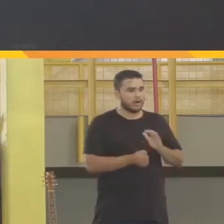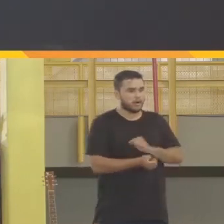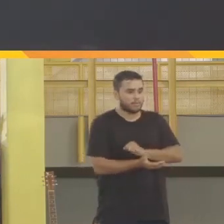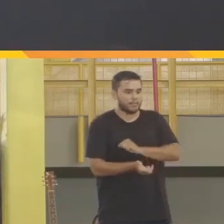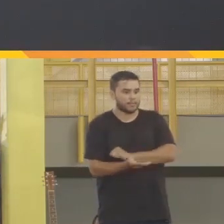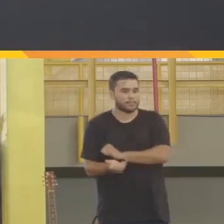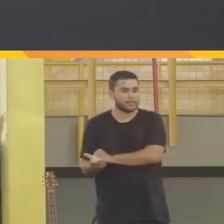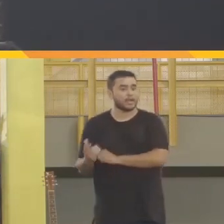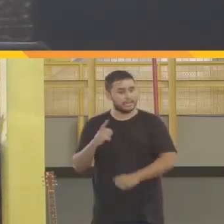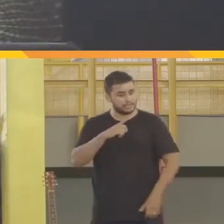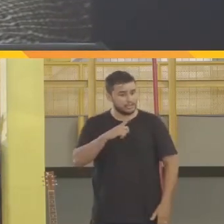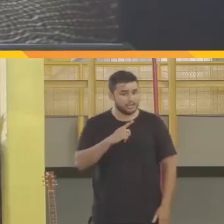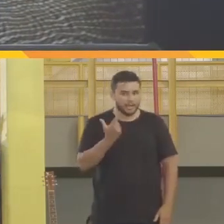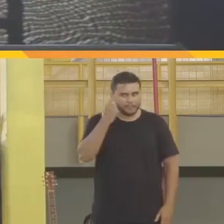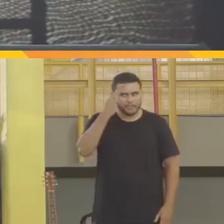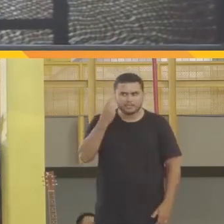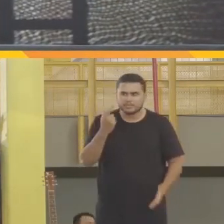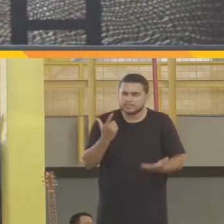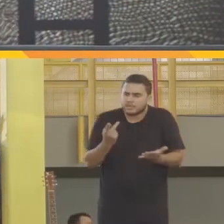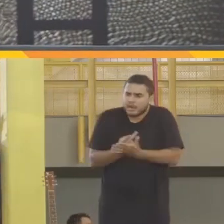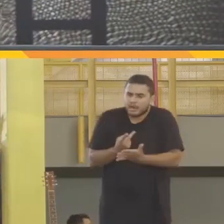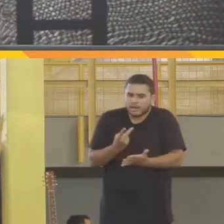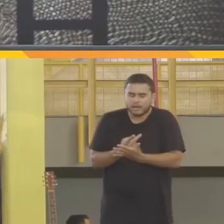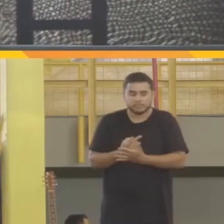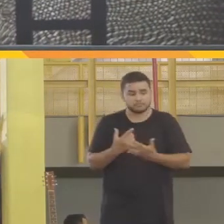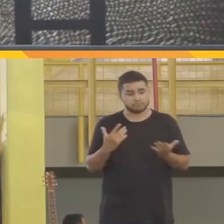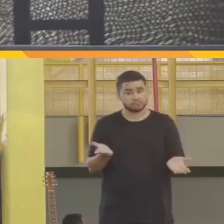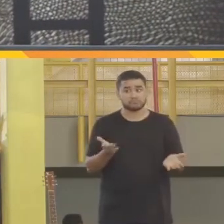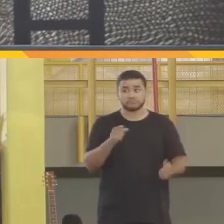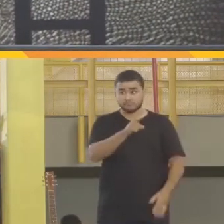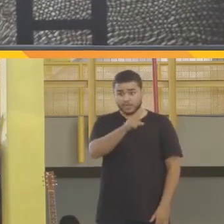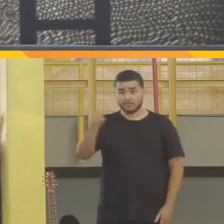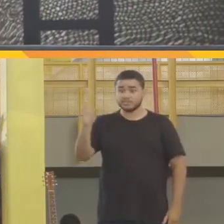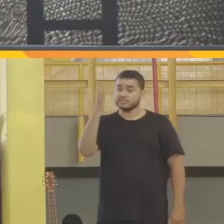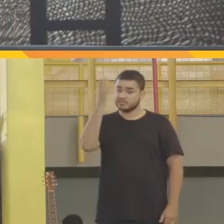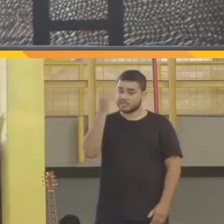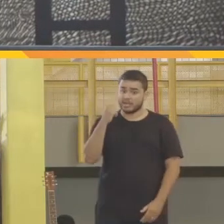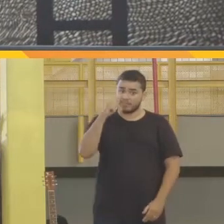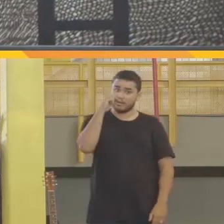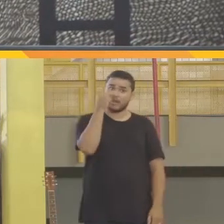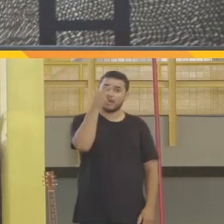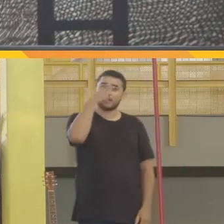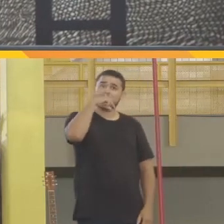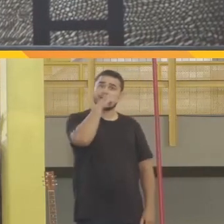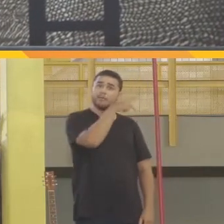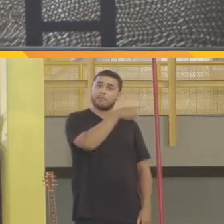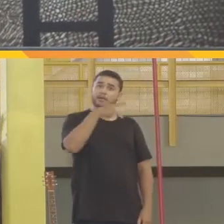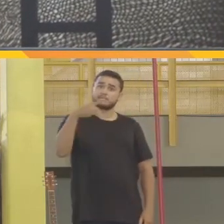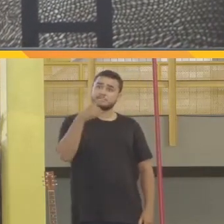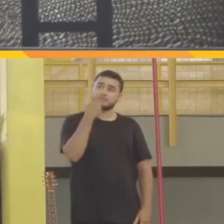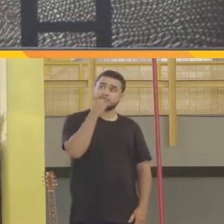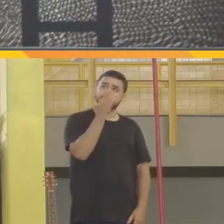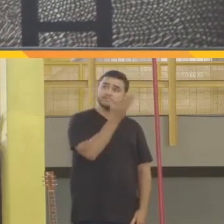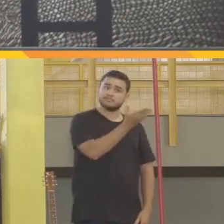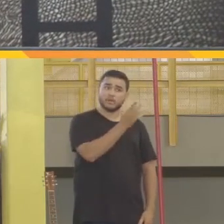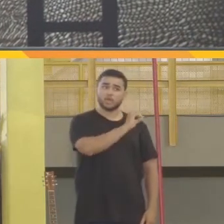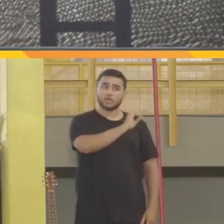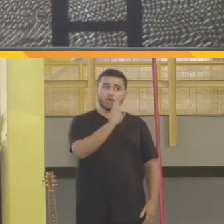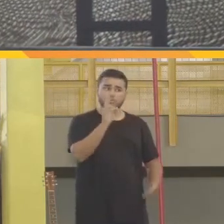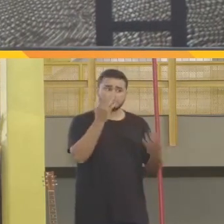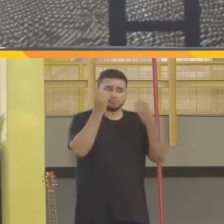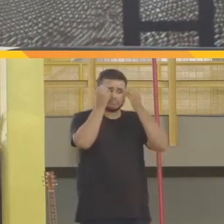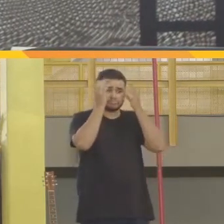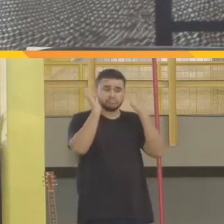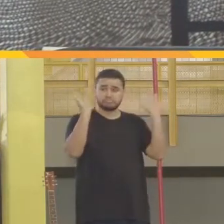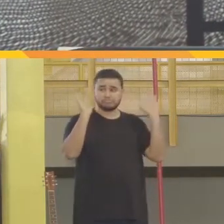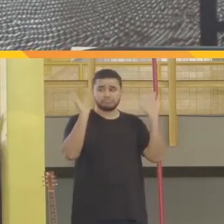Só um pouquinho. Só um pouquinho. E é evidente que a gente não está dando nome, porque vocês sabem muito bem do que nós estamos falando. Mas isso não é de